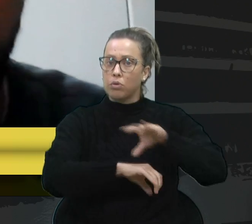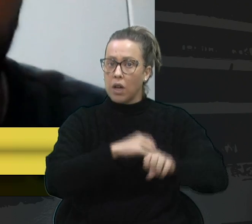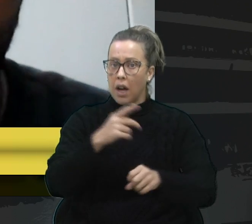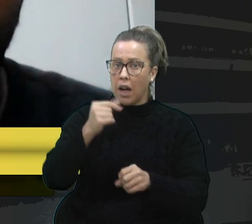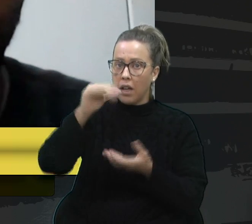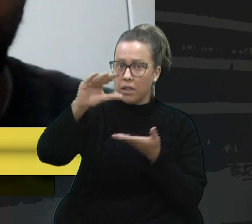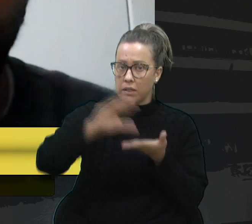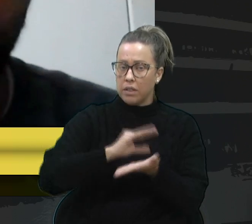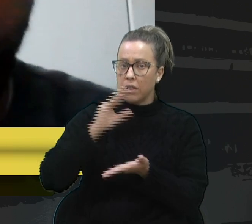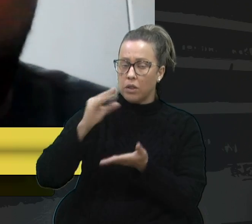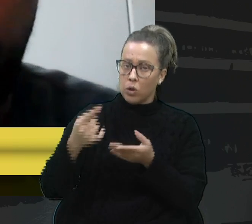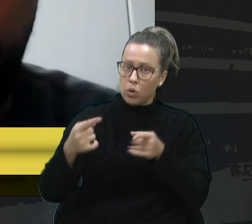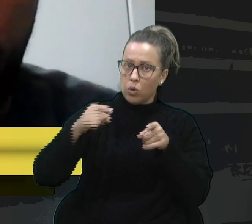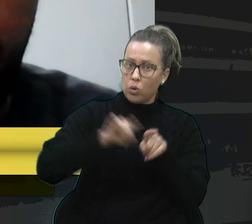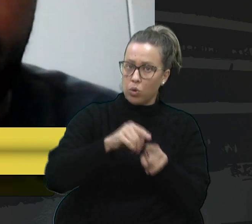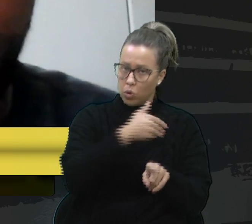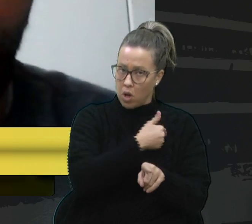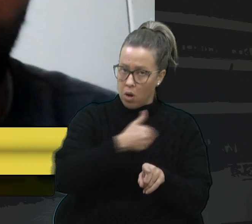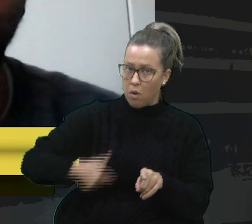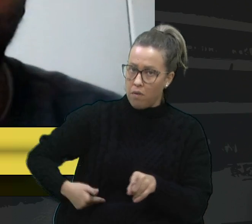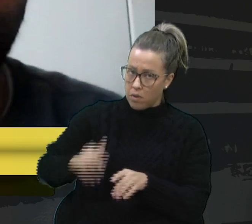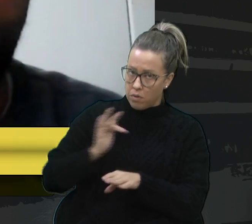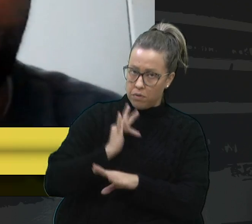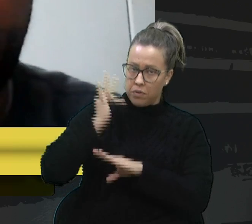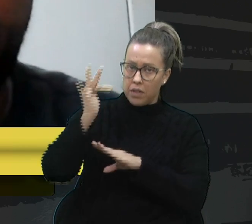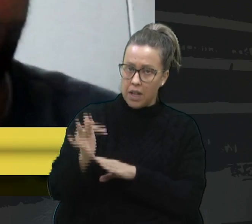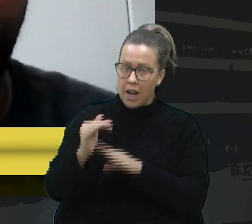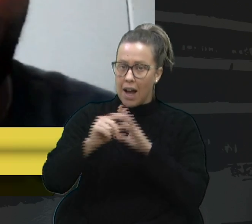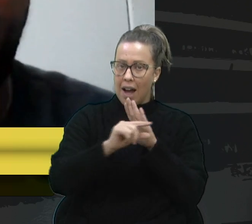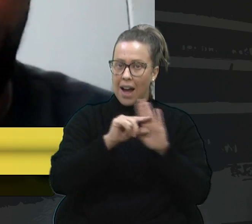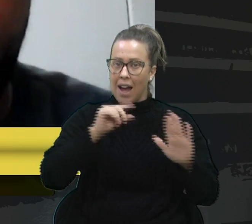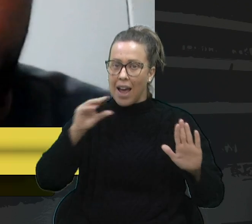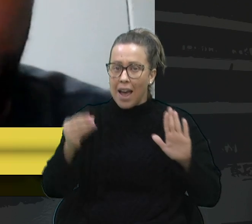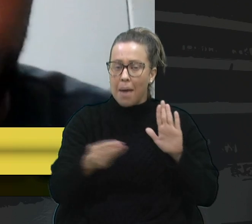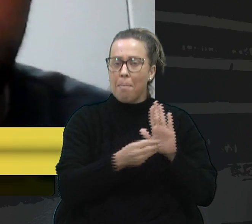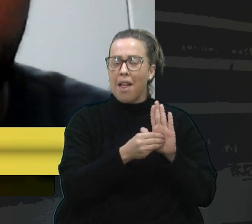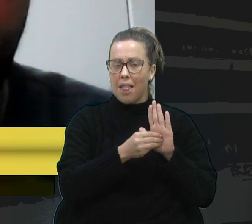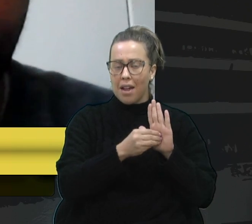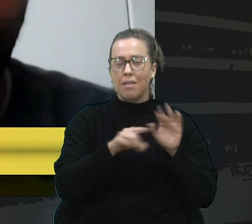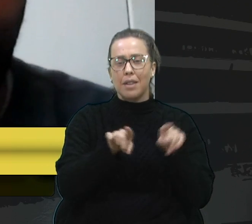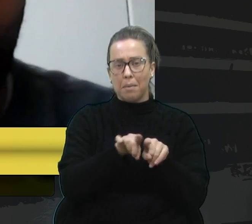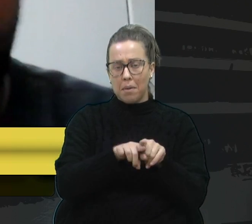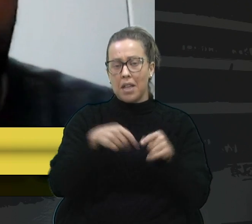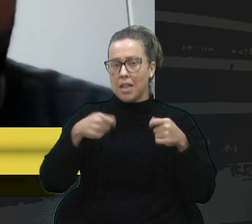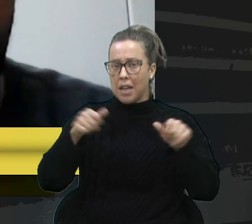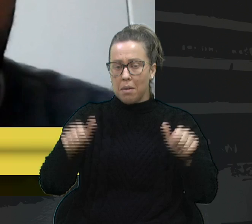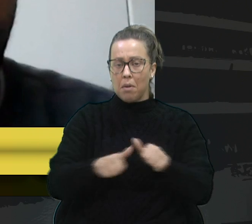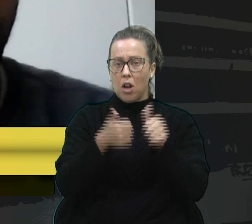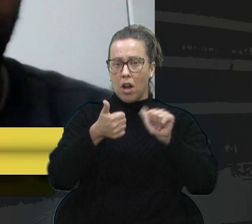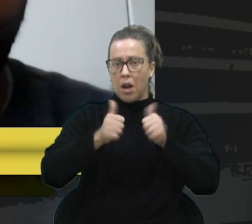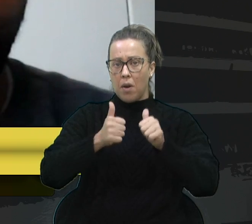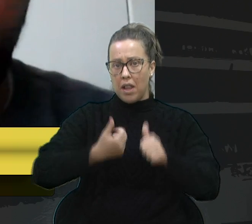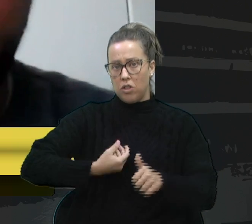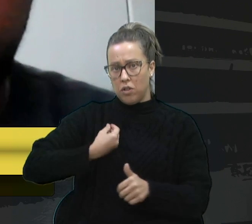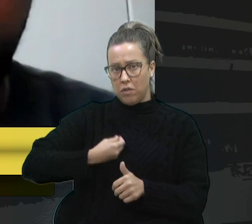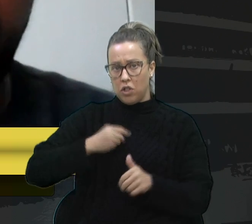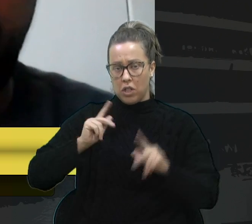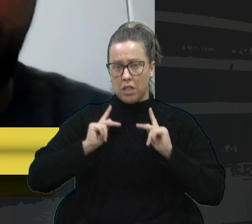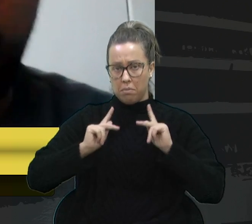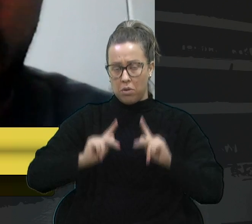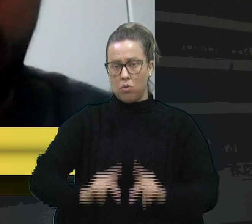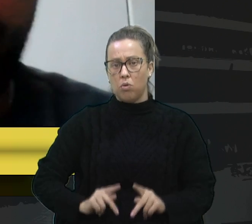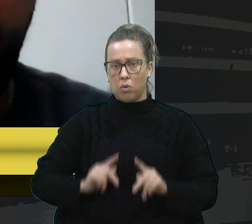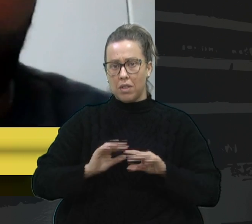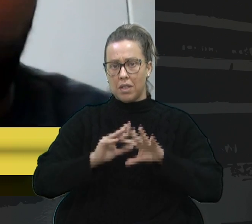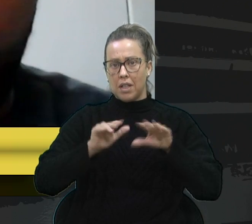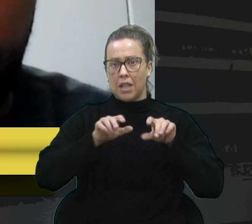recursos junto ao governo federal, junto a emendas parlamentares, que melhorem a vida, né, das pessoas que estão no